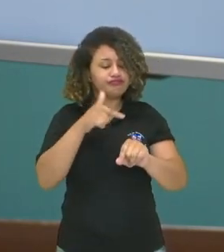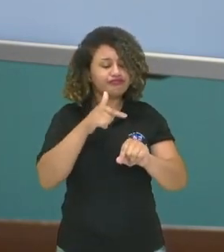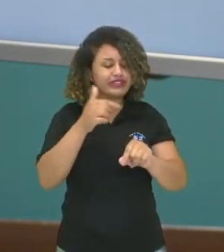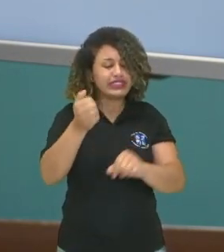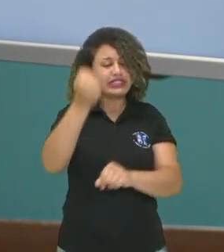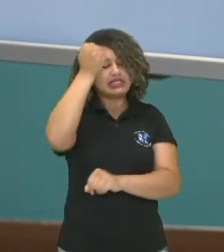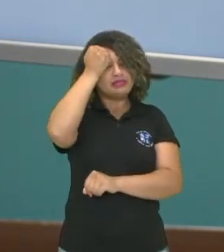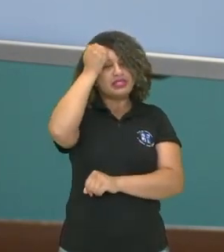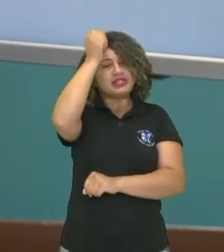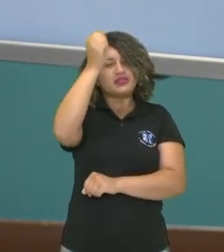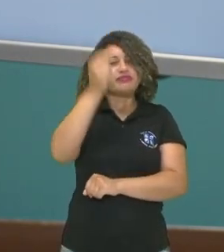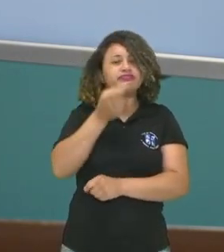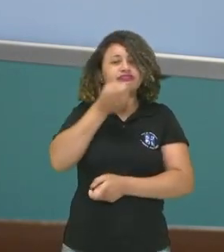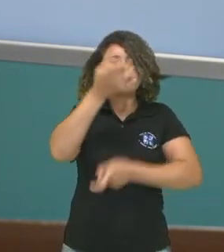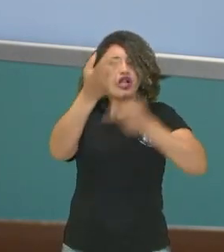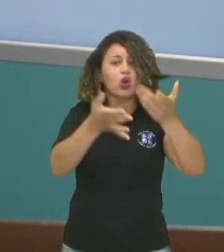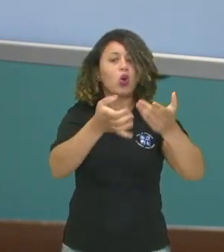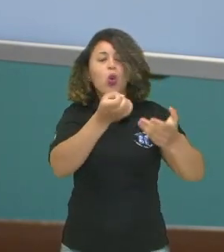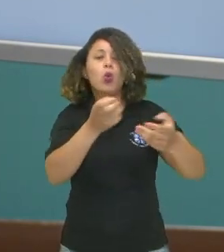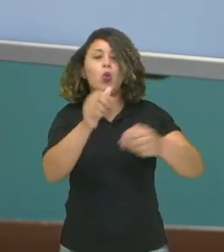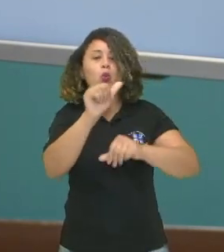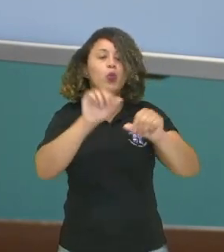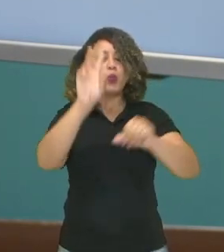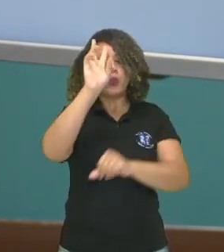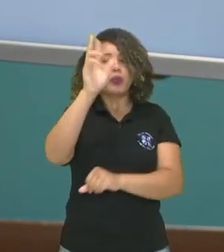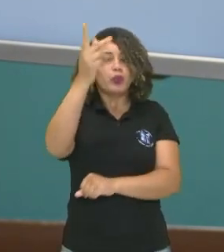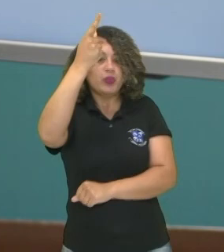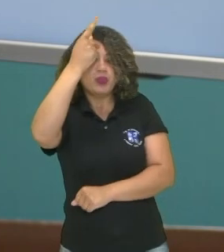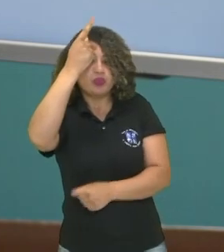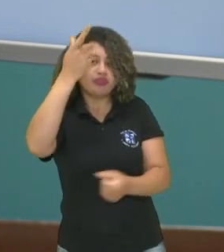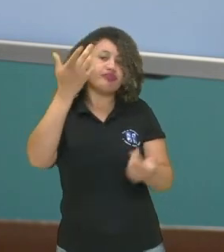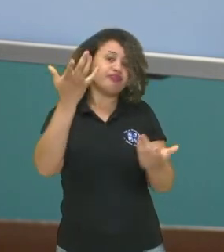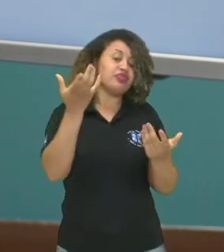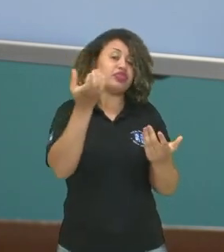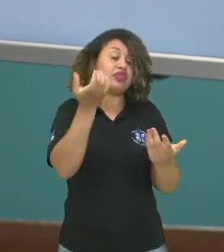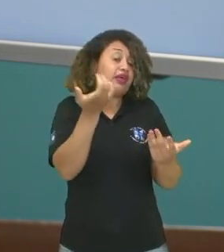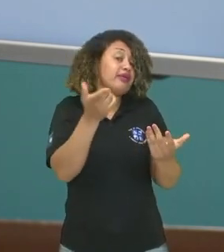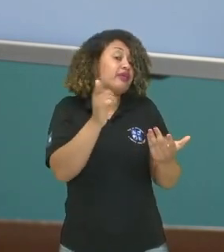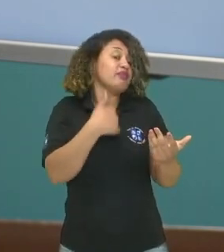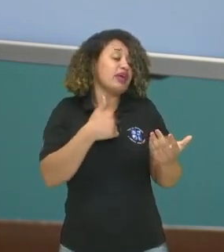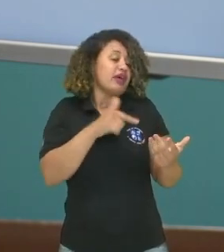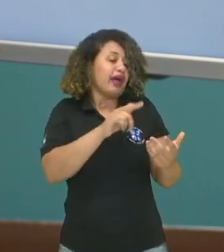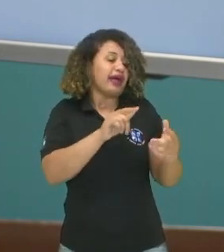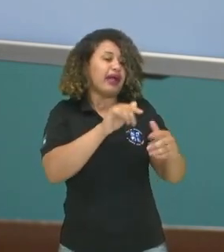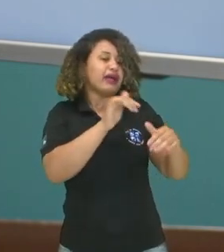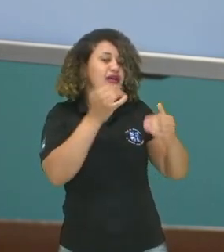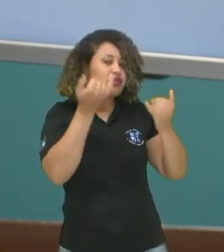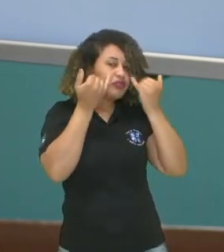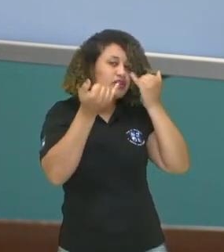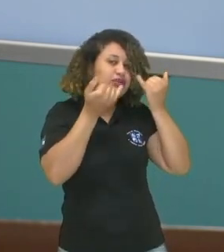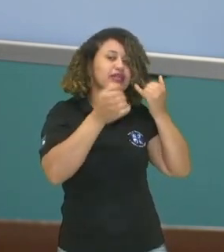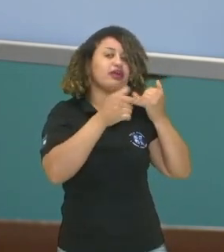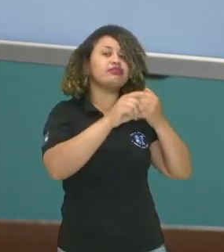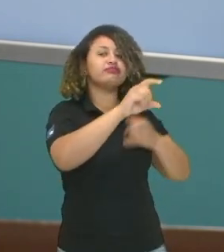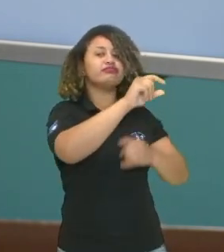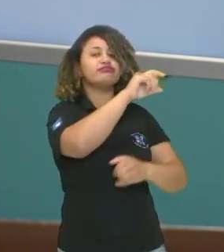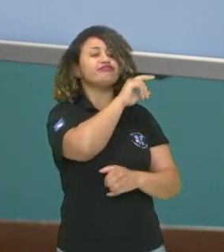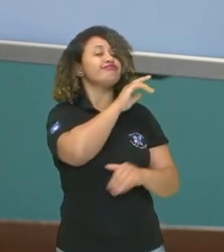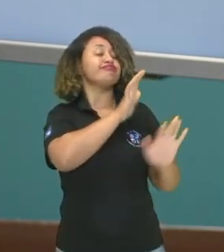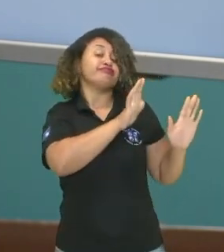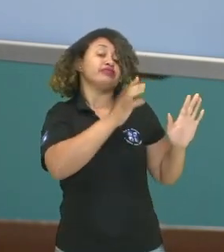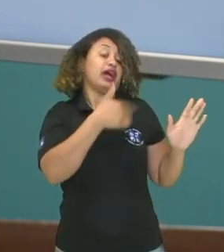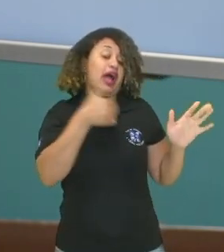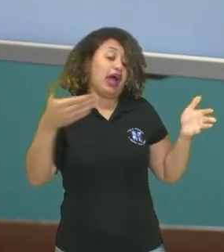ela falou, ou ela mudou a forma de pensar e aquilo não tem mais valor, é algo antigo, foi em um